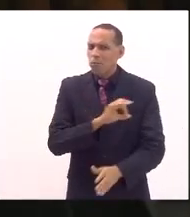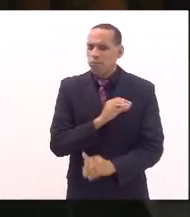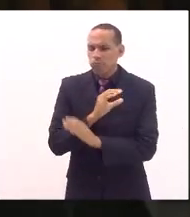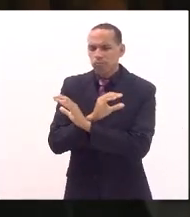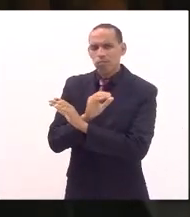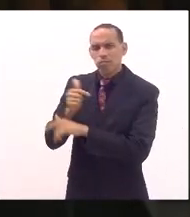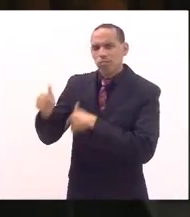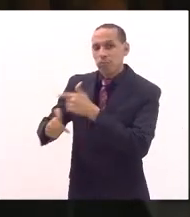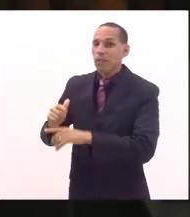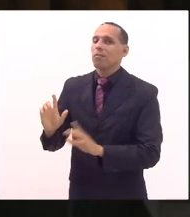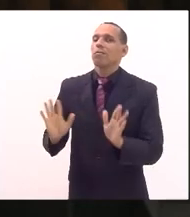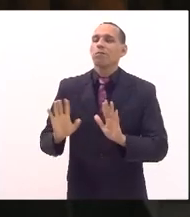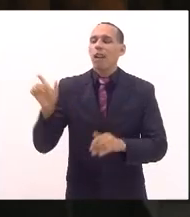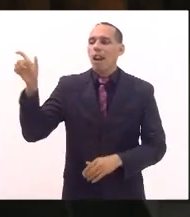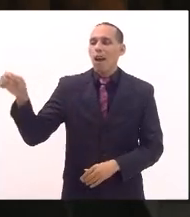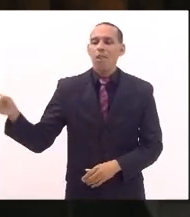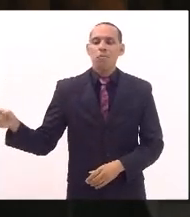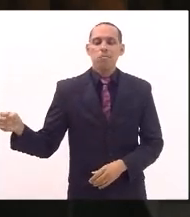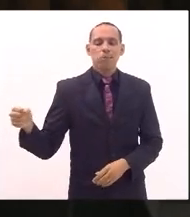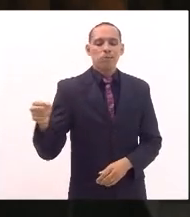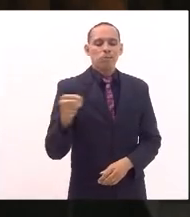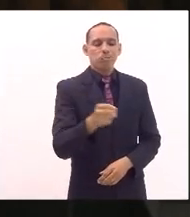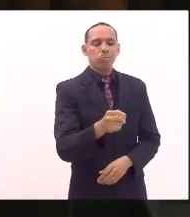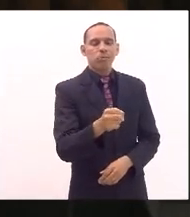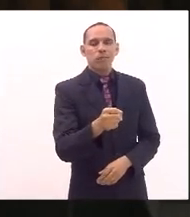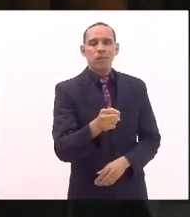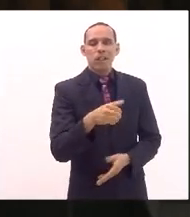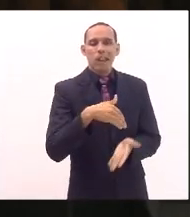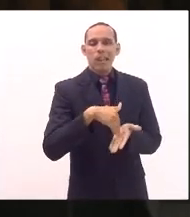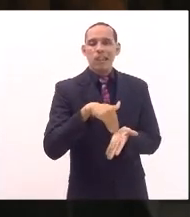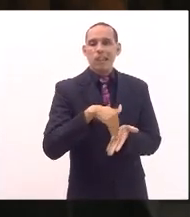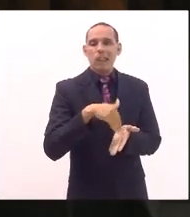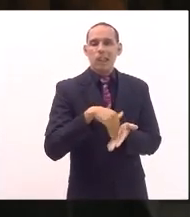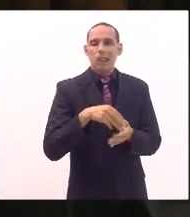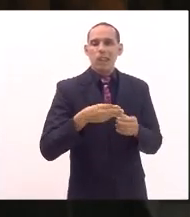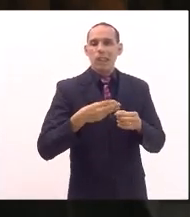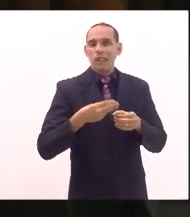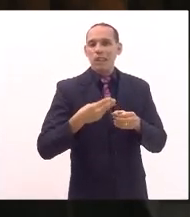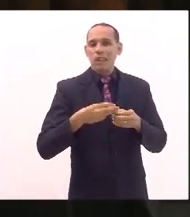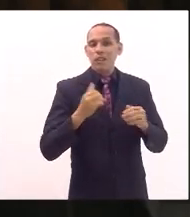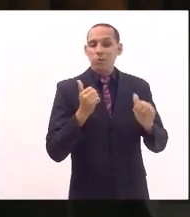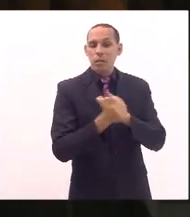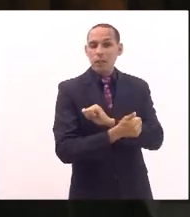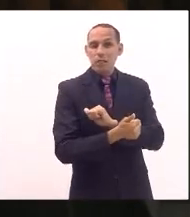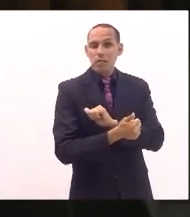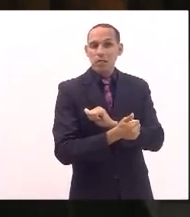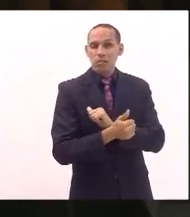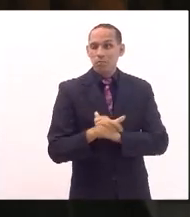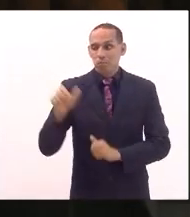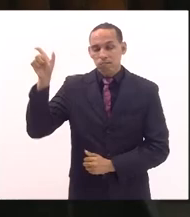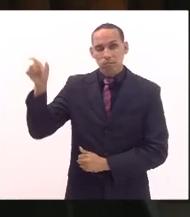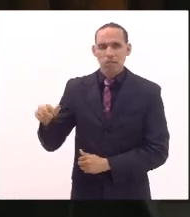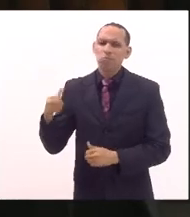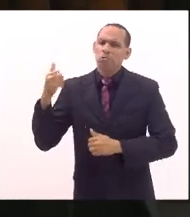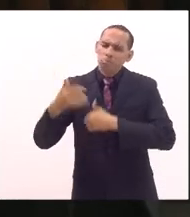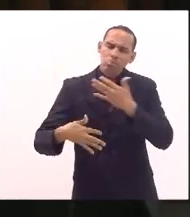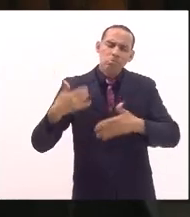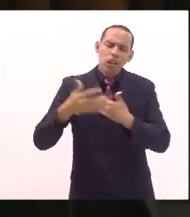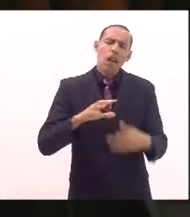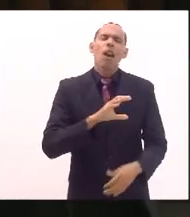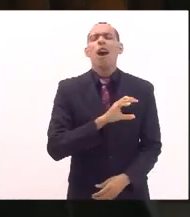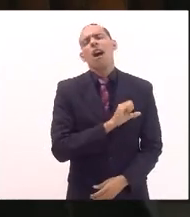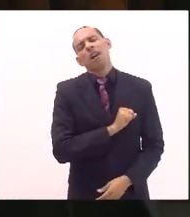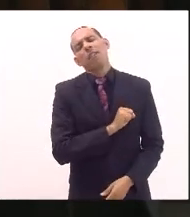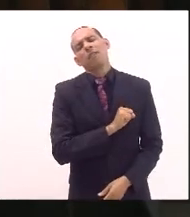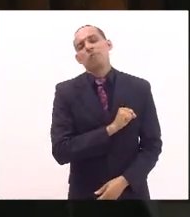momento ela estava cedida a Secretaria Municipal de Esportes ao Paula fez declarações de amor